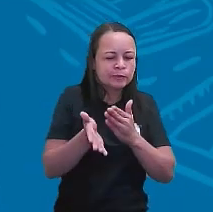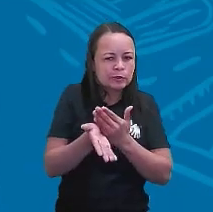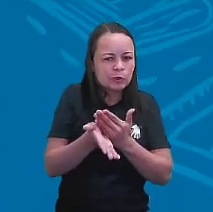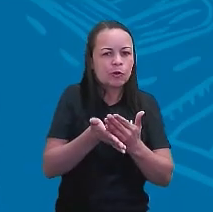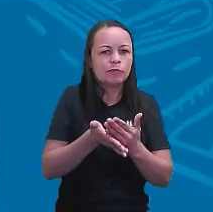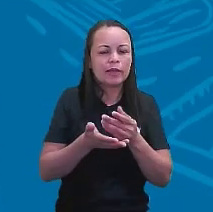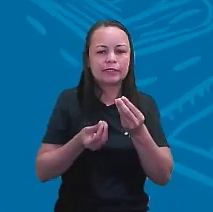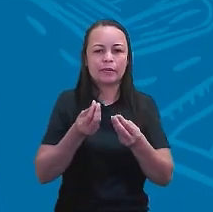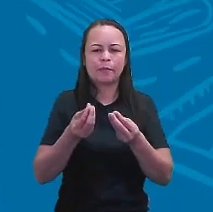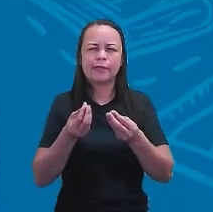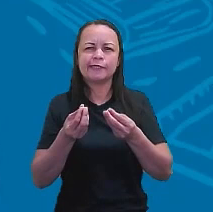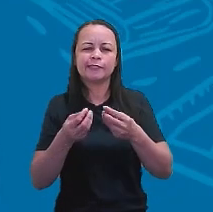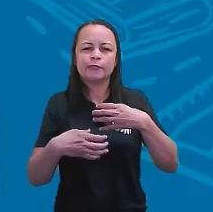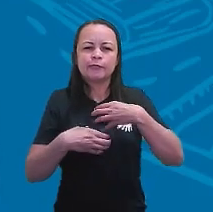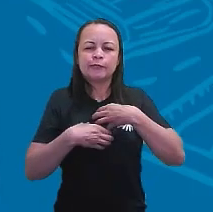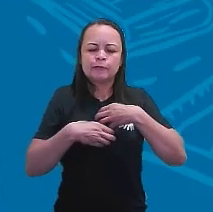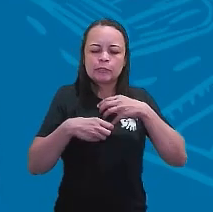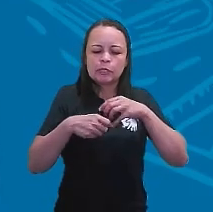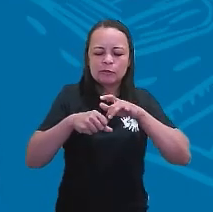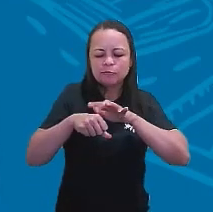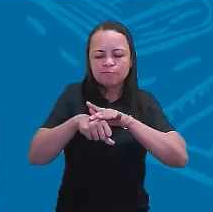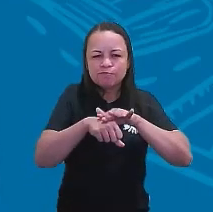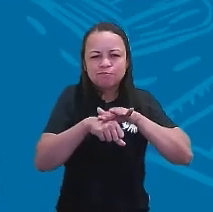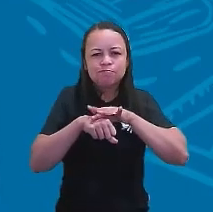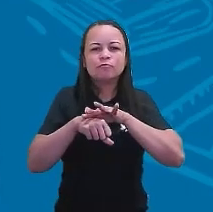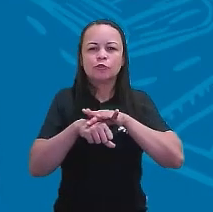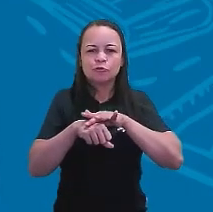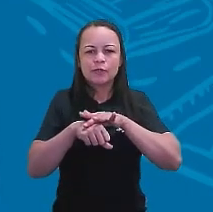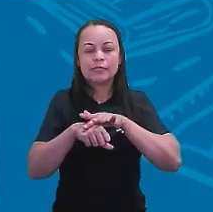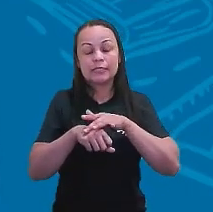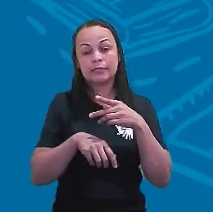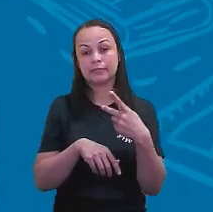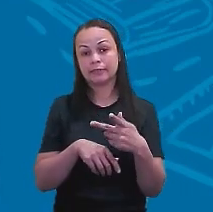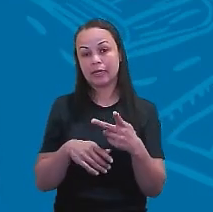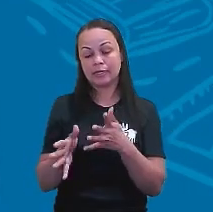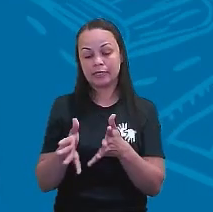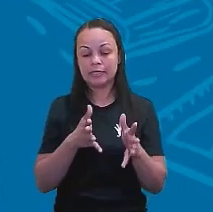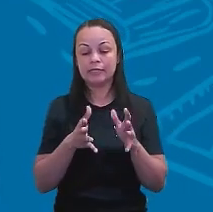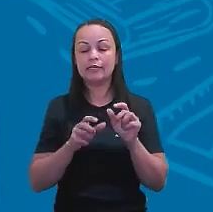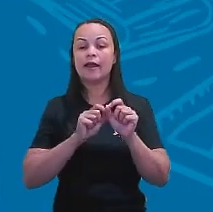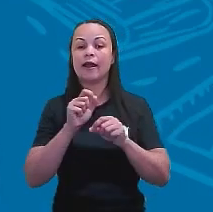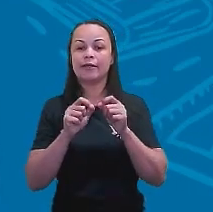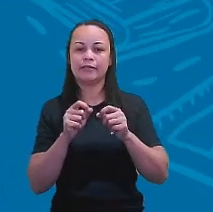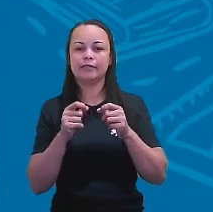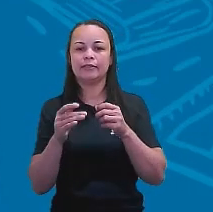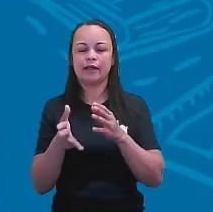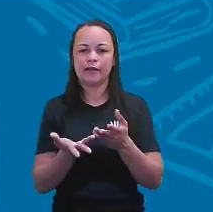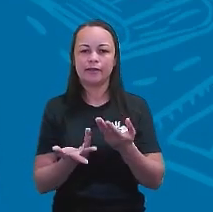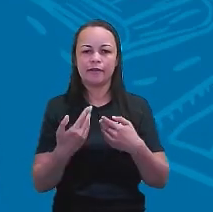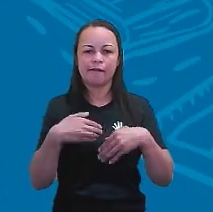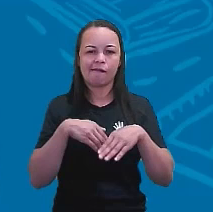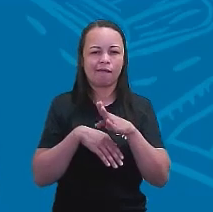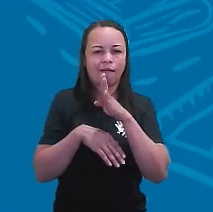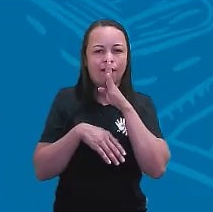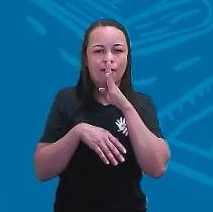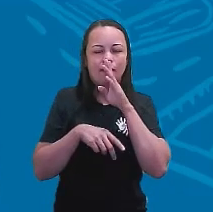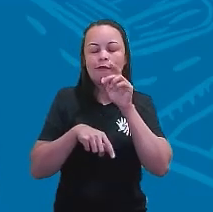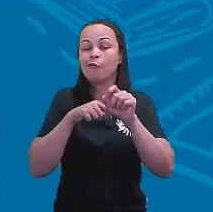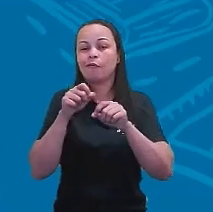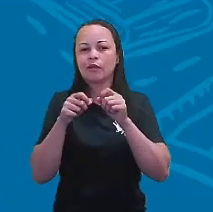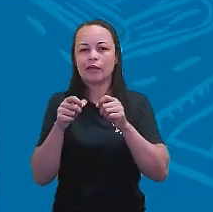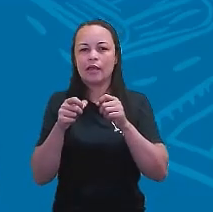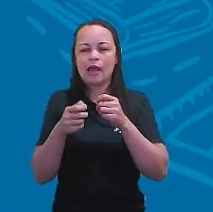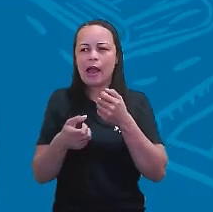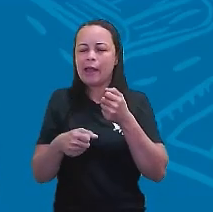a aparecer os sintomas de doença no Osman e aí vem a calar. Ele começa a